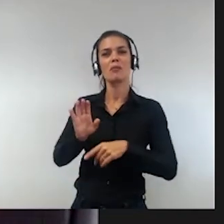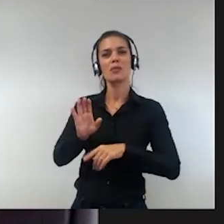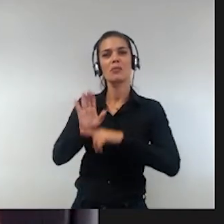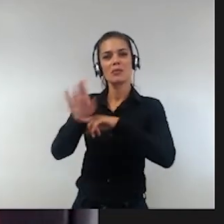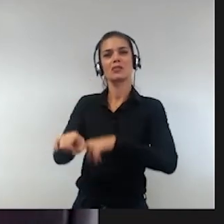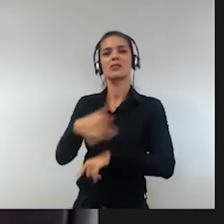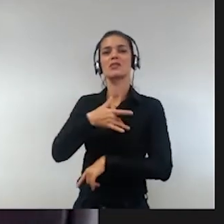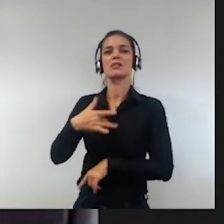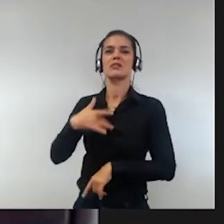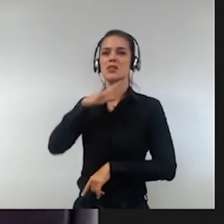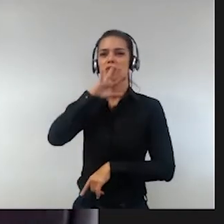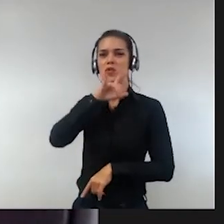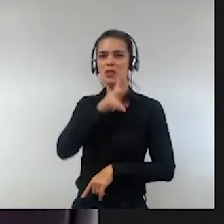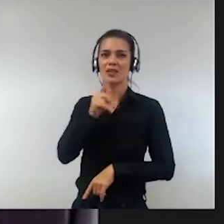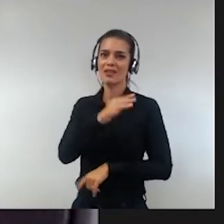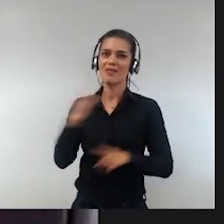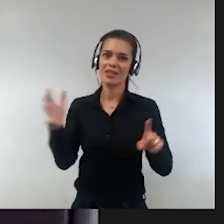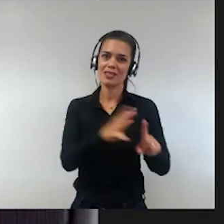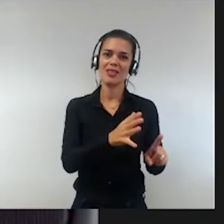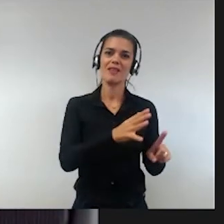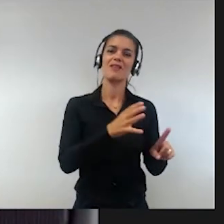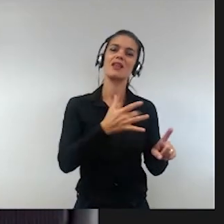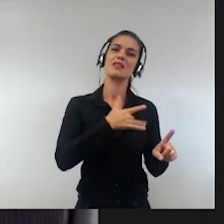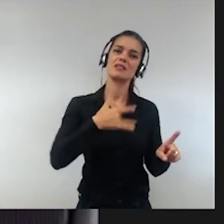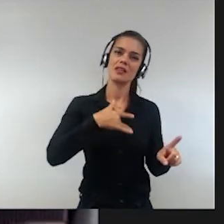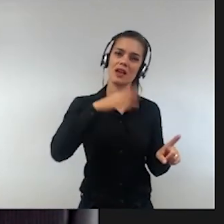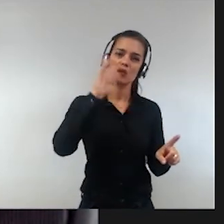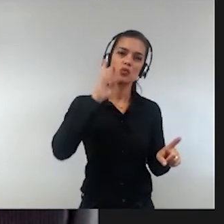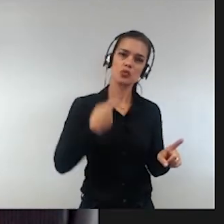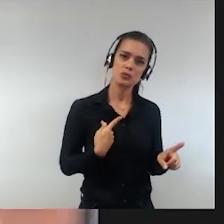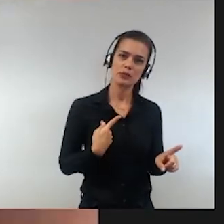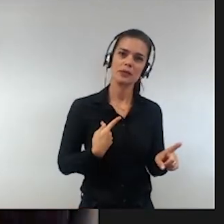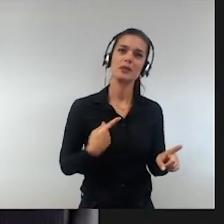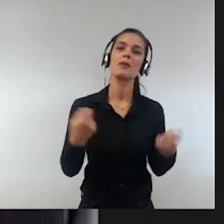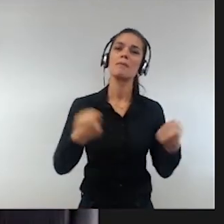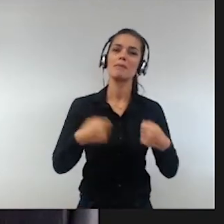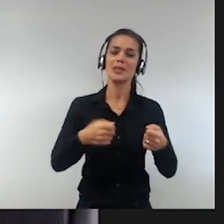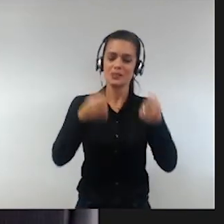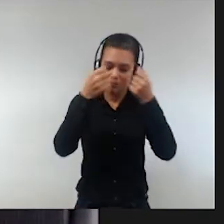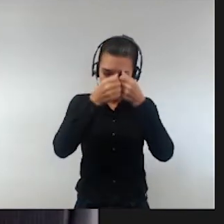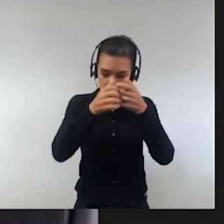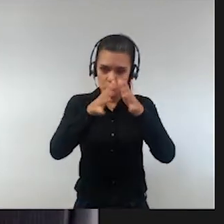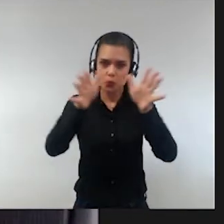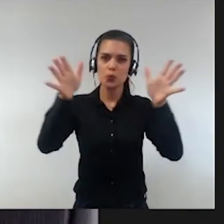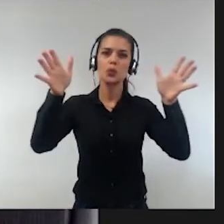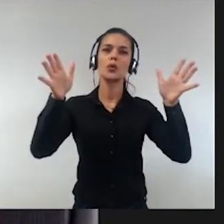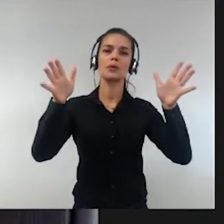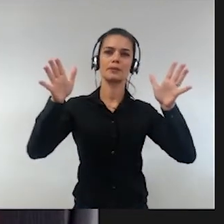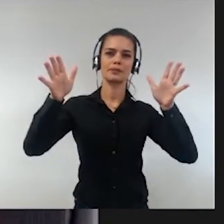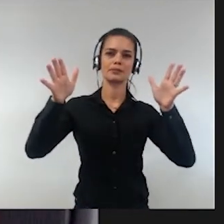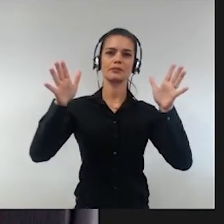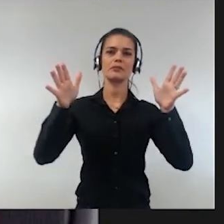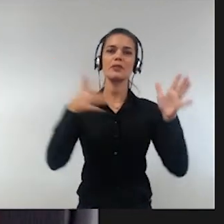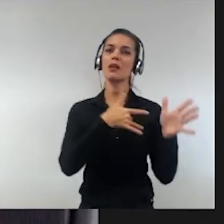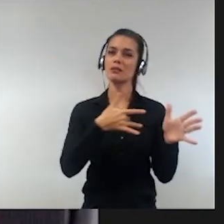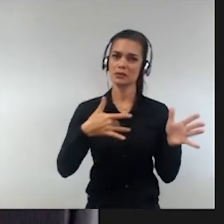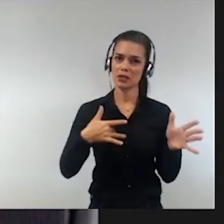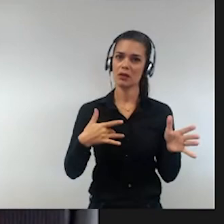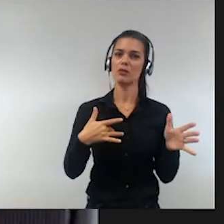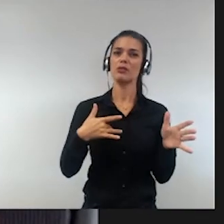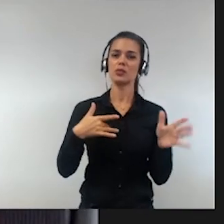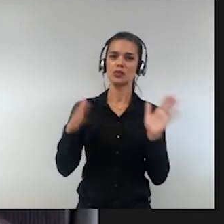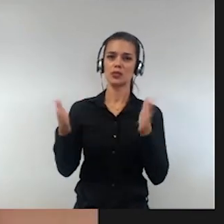desses animais que interferem na saúde das pessoas. É preciso abrir a mente para a questão da saúde,